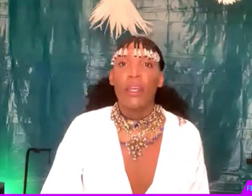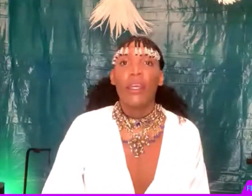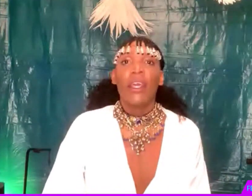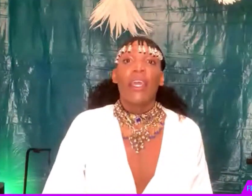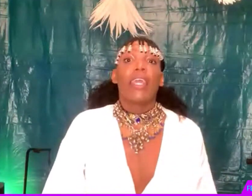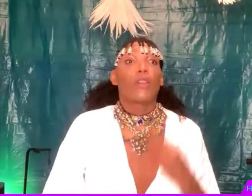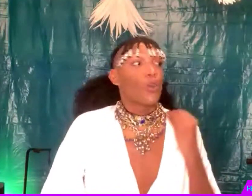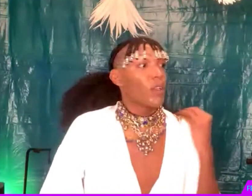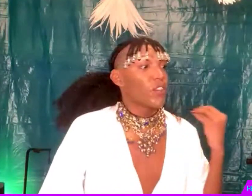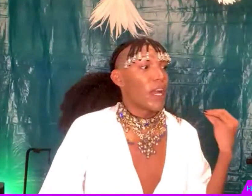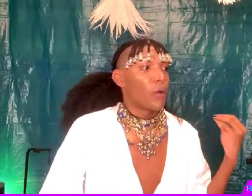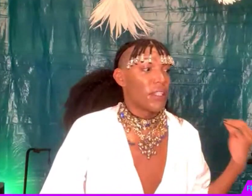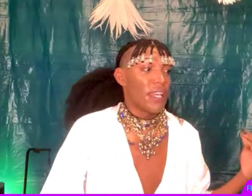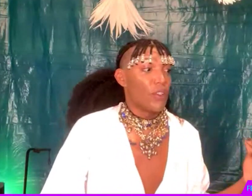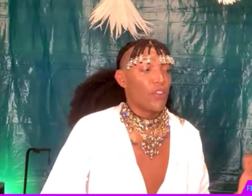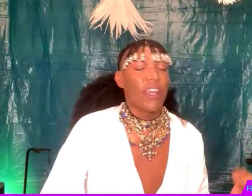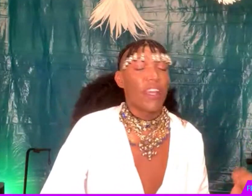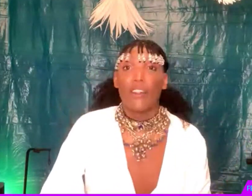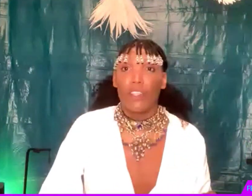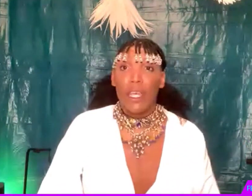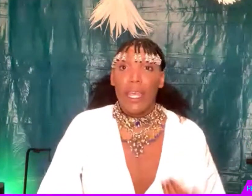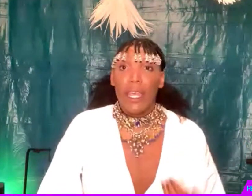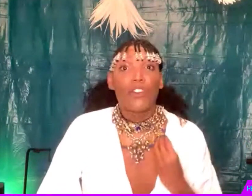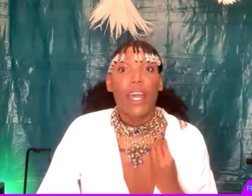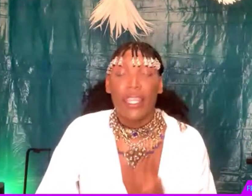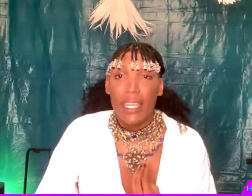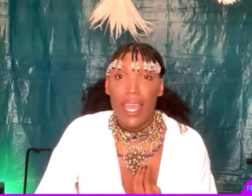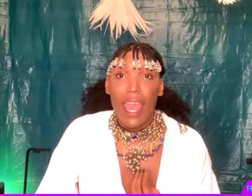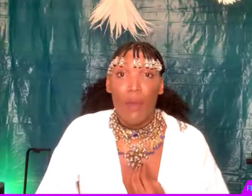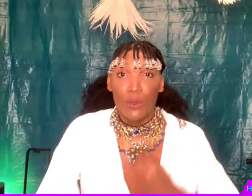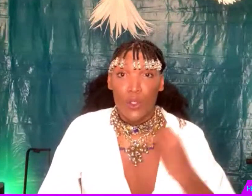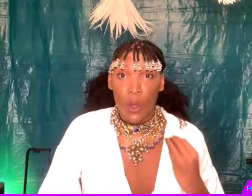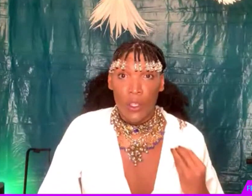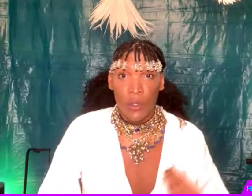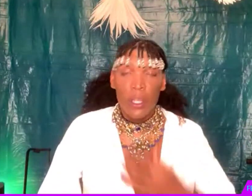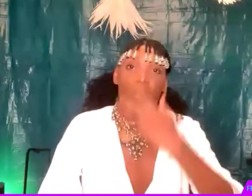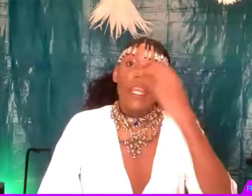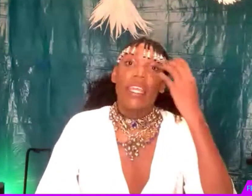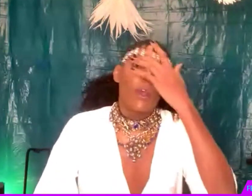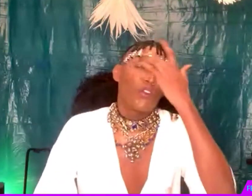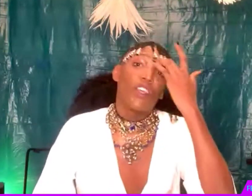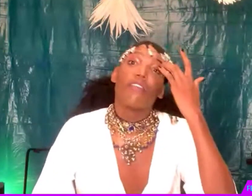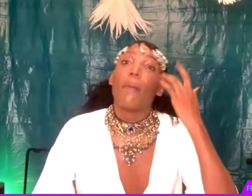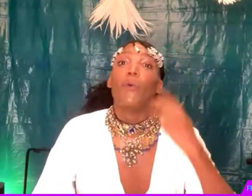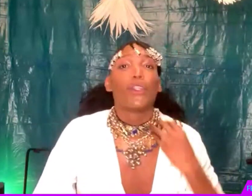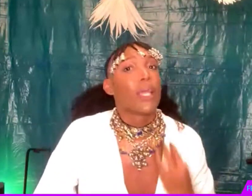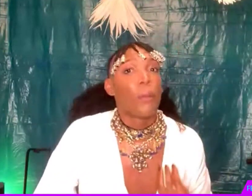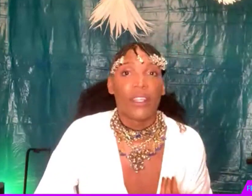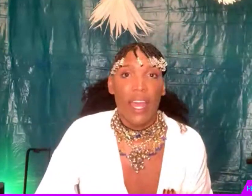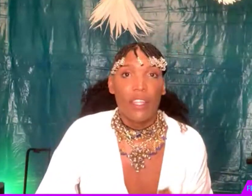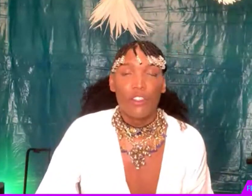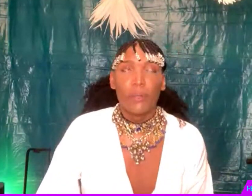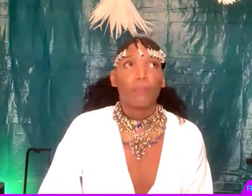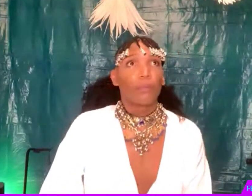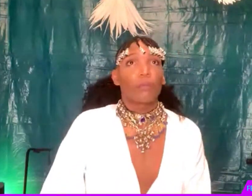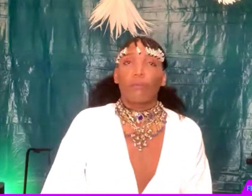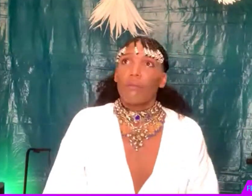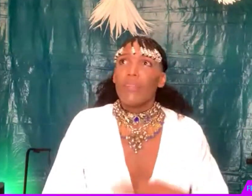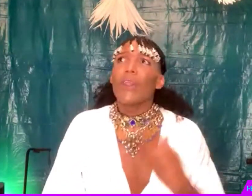sonhando. E tudo isso está acontecendo de verdade. Eu estar aqui é um sonho que eu tive há muito tempo